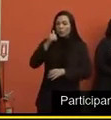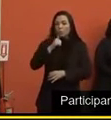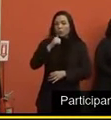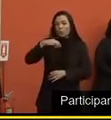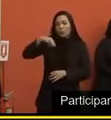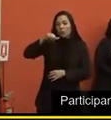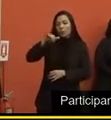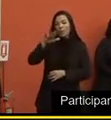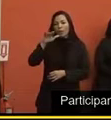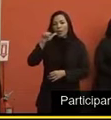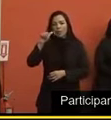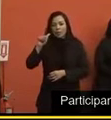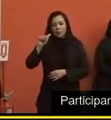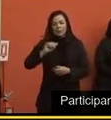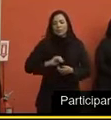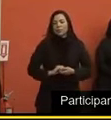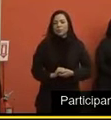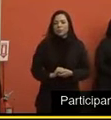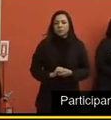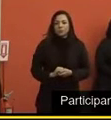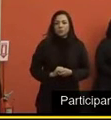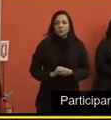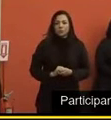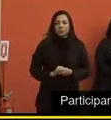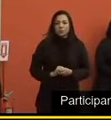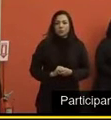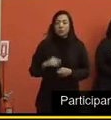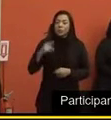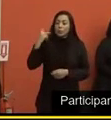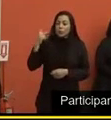Maria Luísa Bezerra Cortes Barroso Miranda.